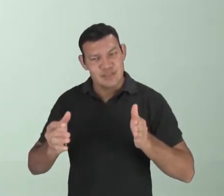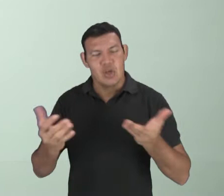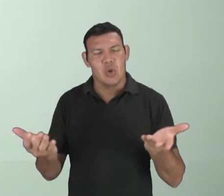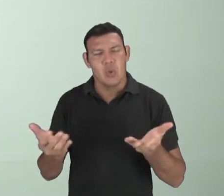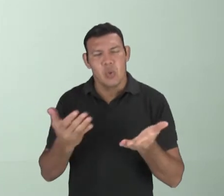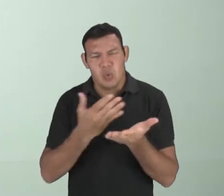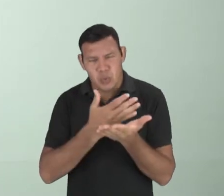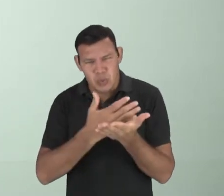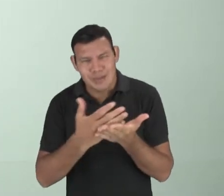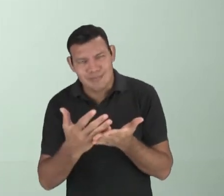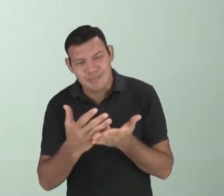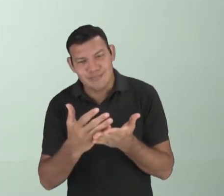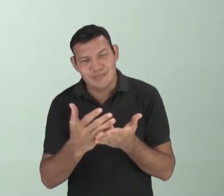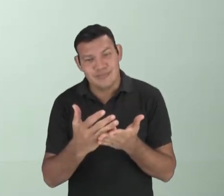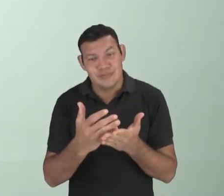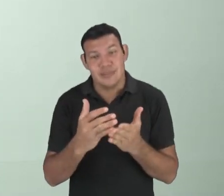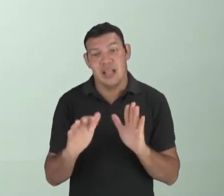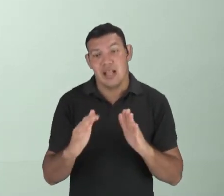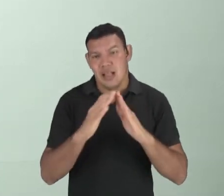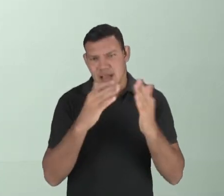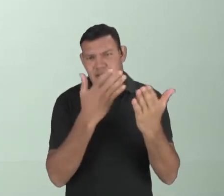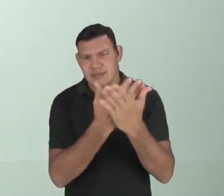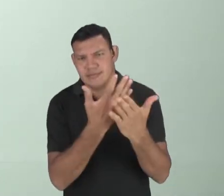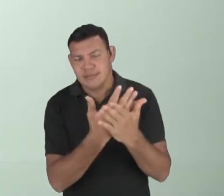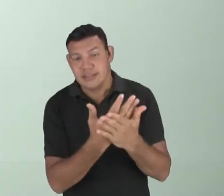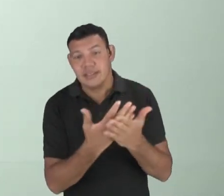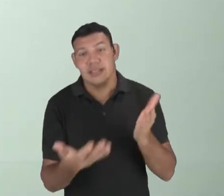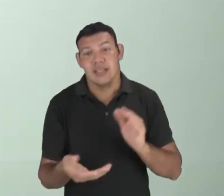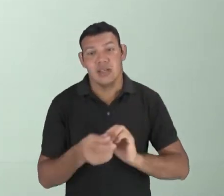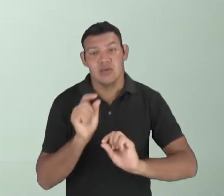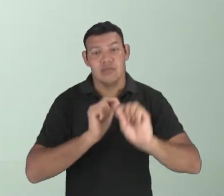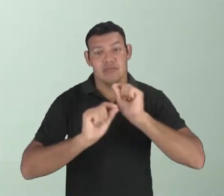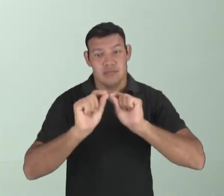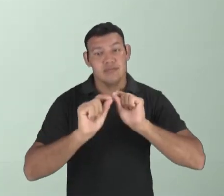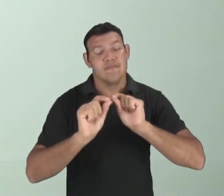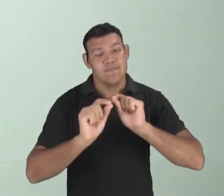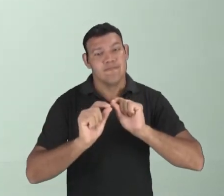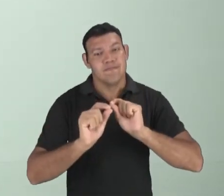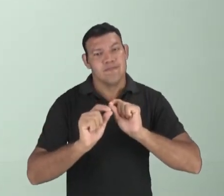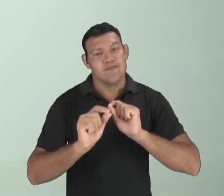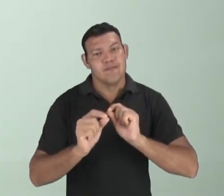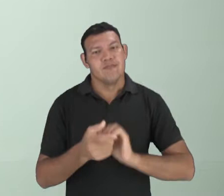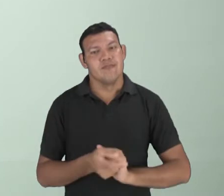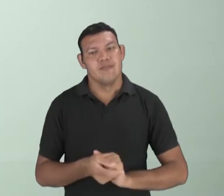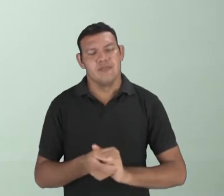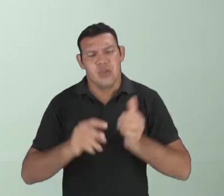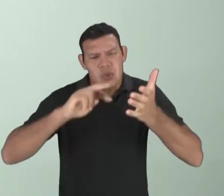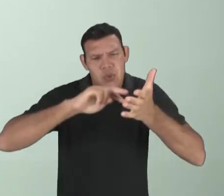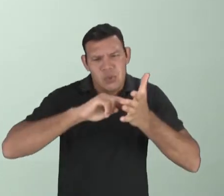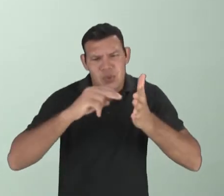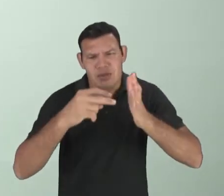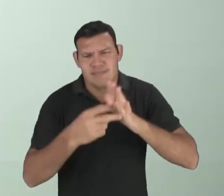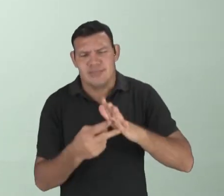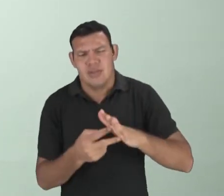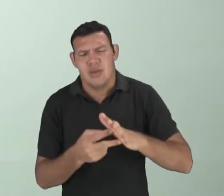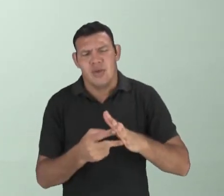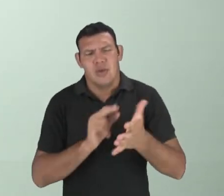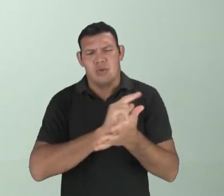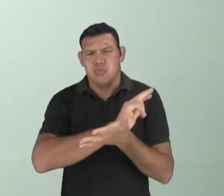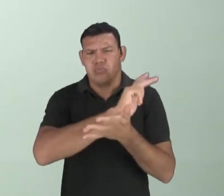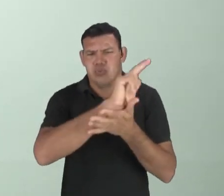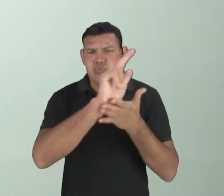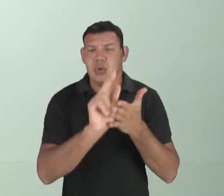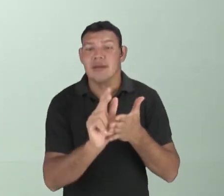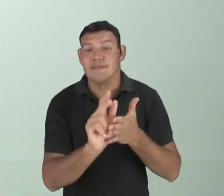escolaridade, está presente, porque traz consigo toda essa gama de significados,